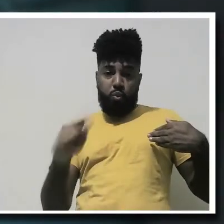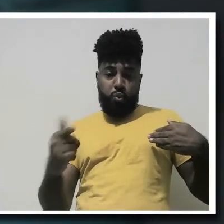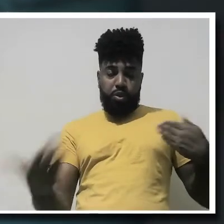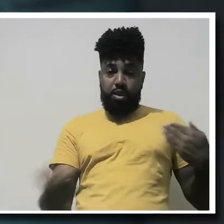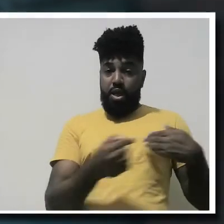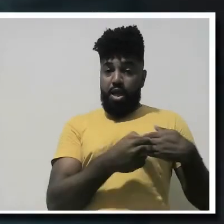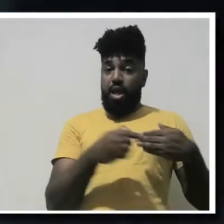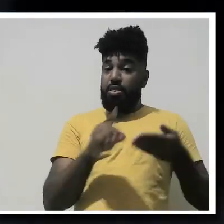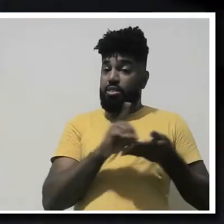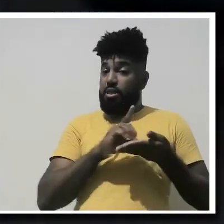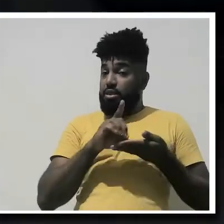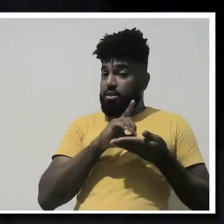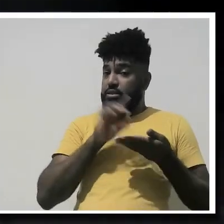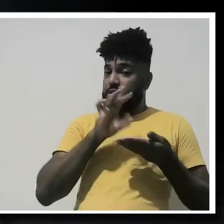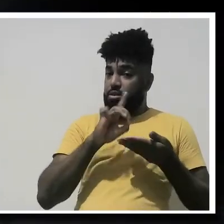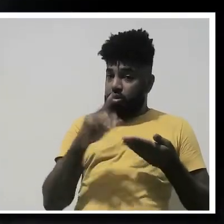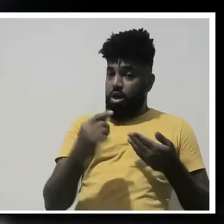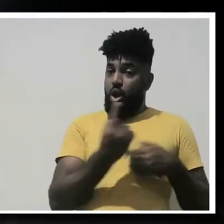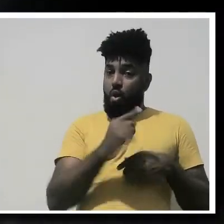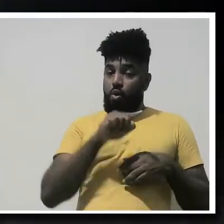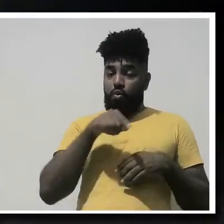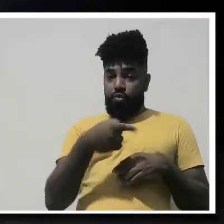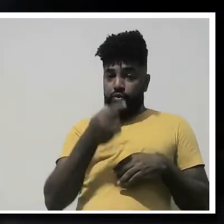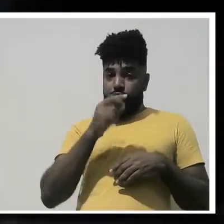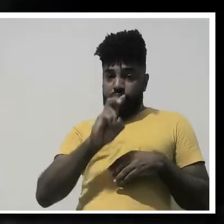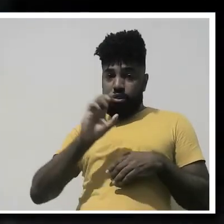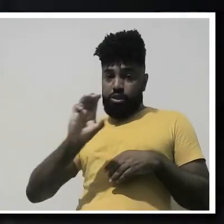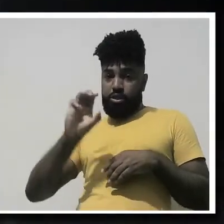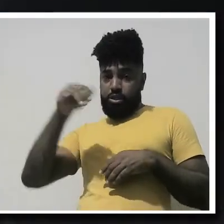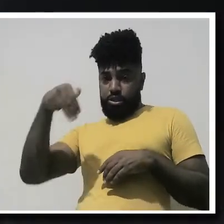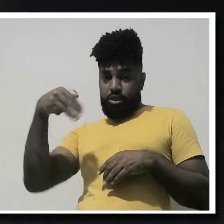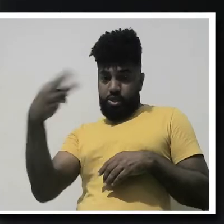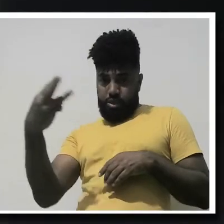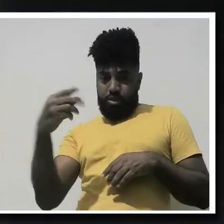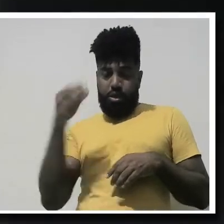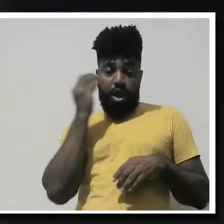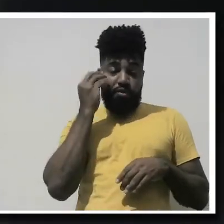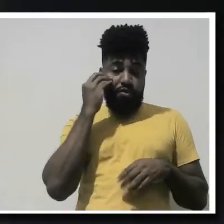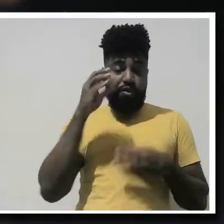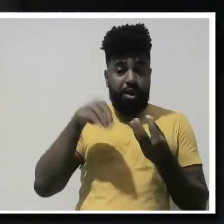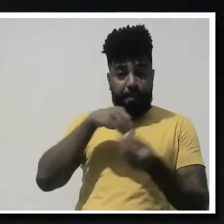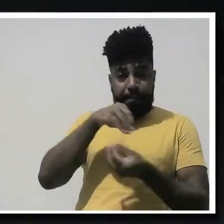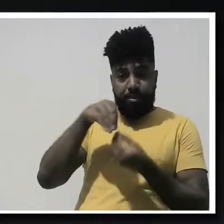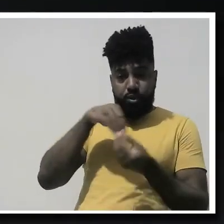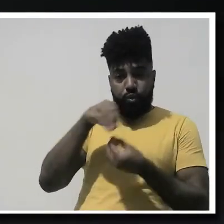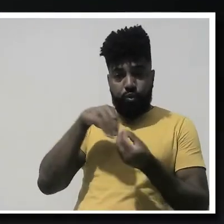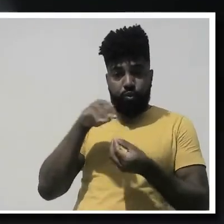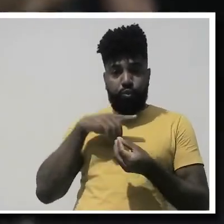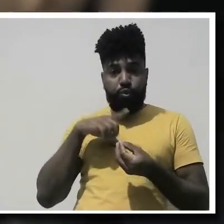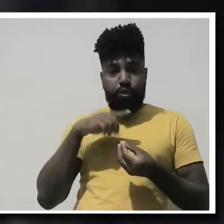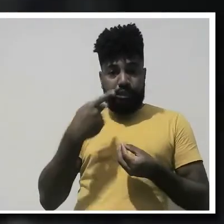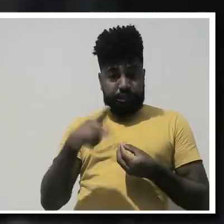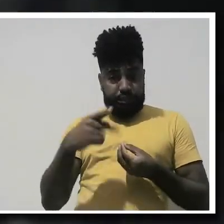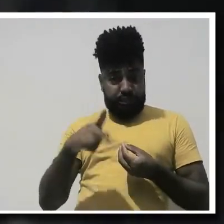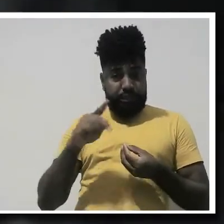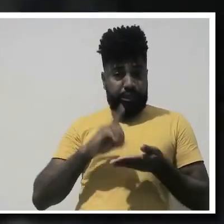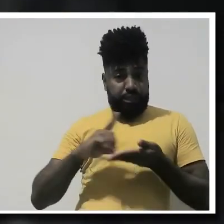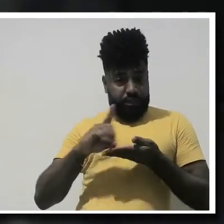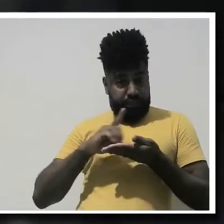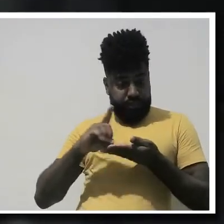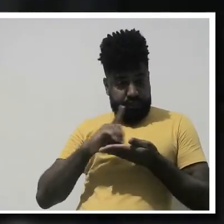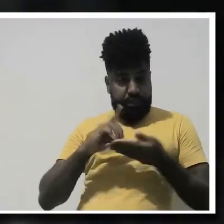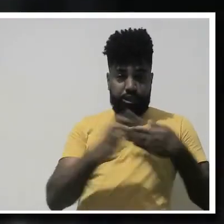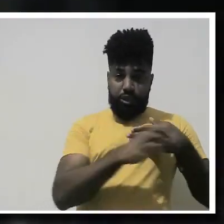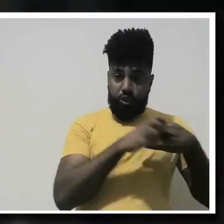de 1,25 gramas por centímetro cúbico. Nós vamos então primeiramente confirmar se a nossa solução aqui tem essa densidade que está no rótulo